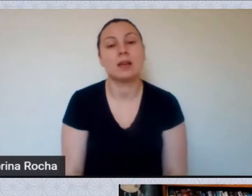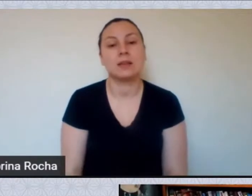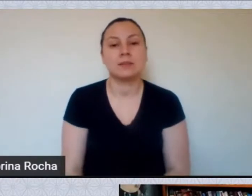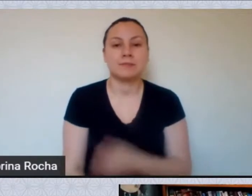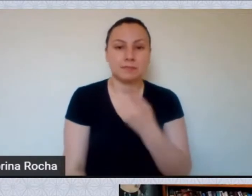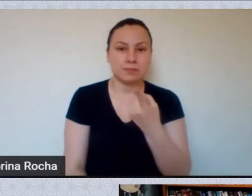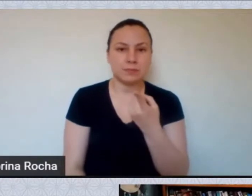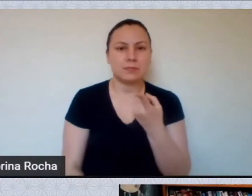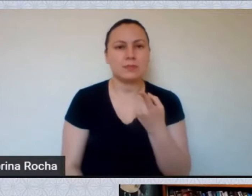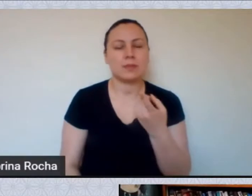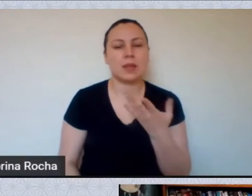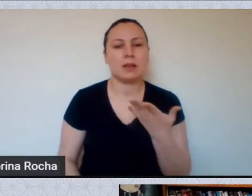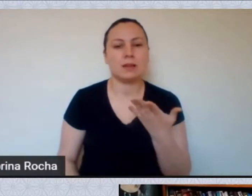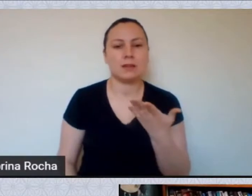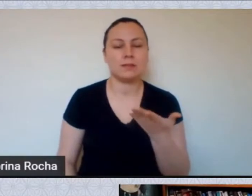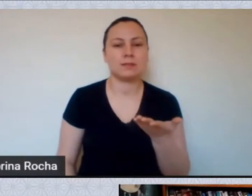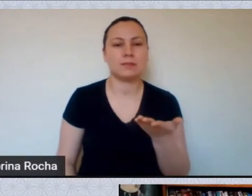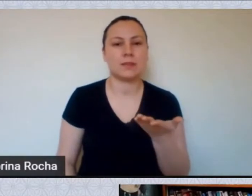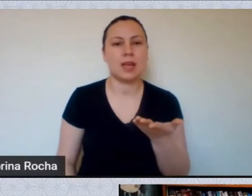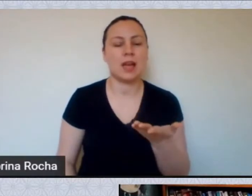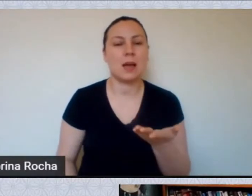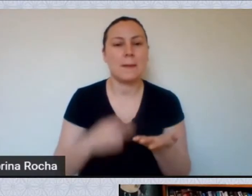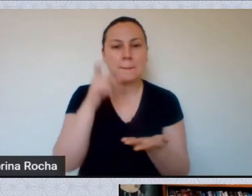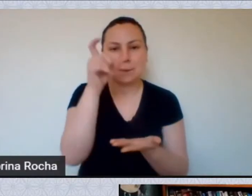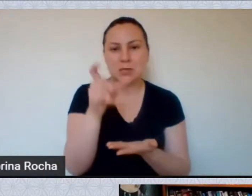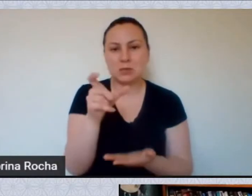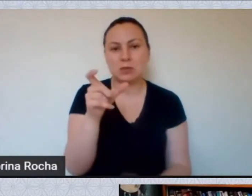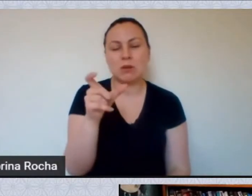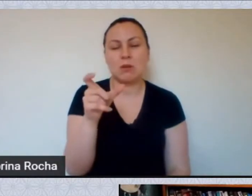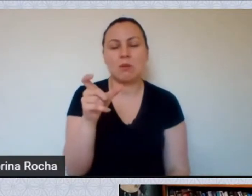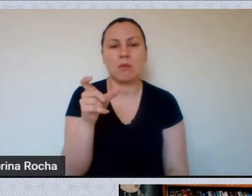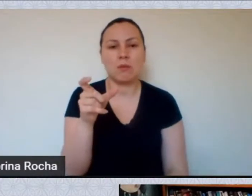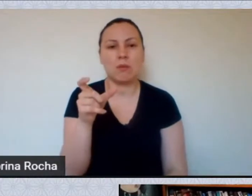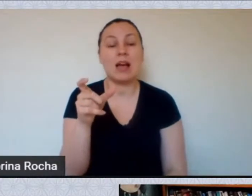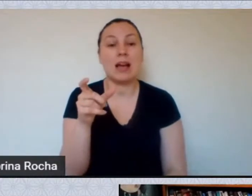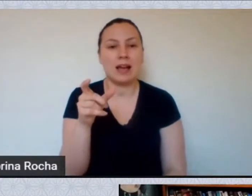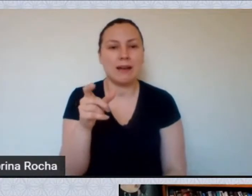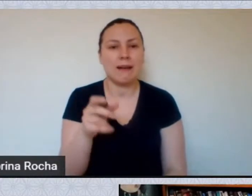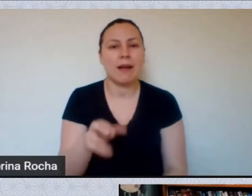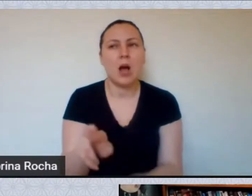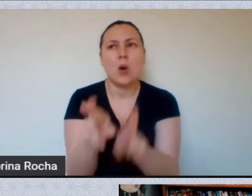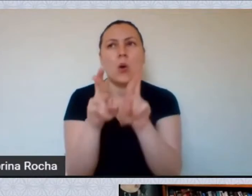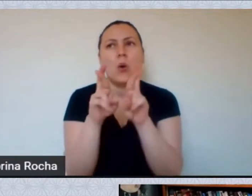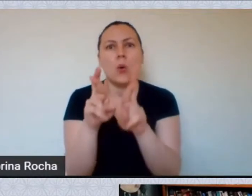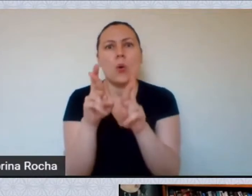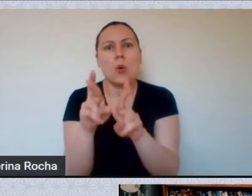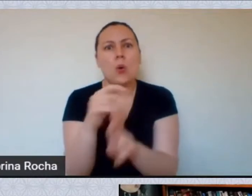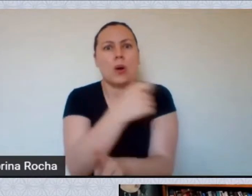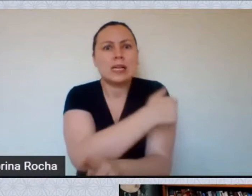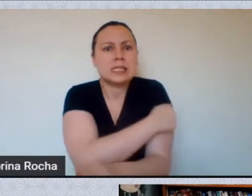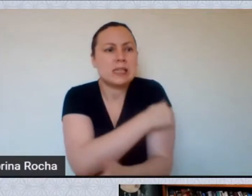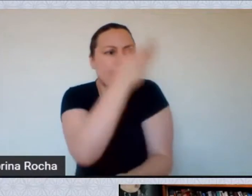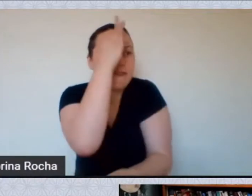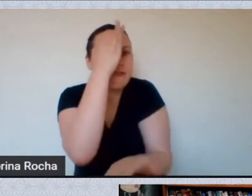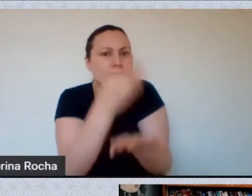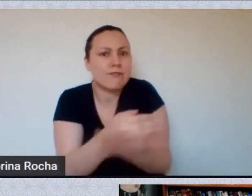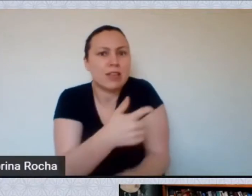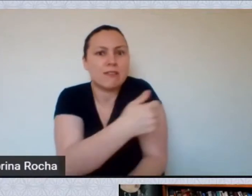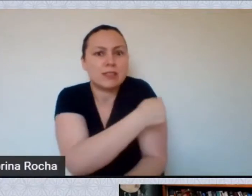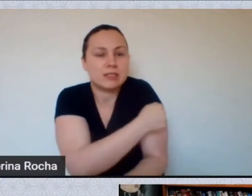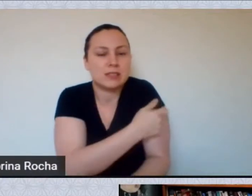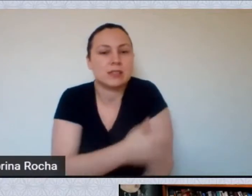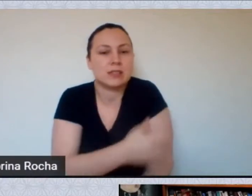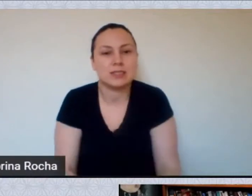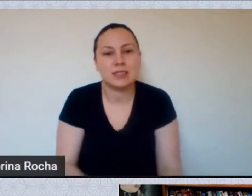estão depositando, vamos dizer assim, a esperança delas na vacina, né? Aí, aliás, por falar nisso, você viu nessa semana